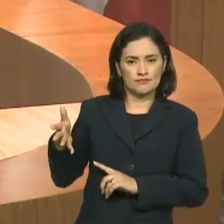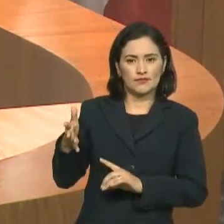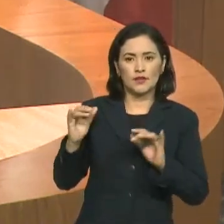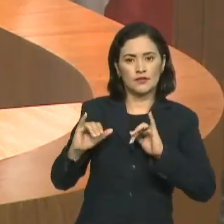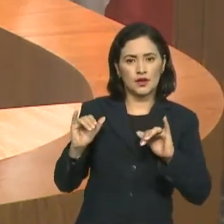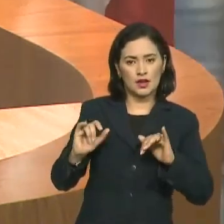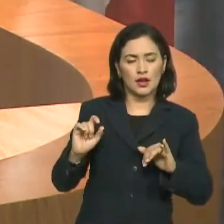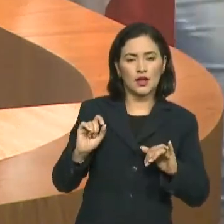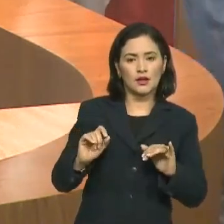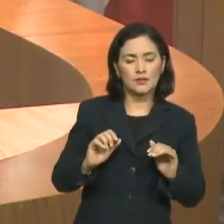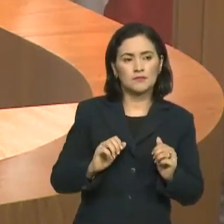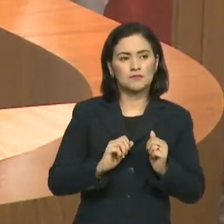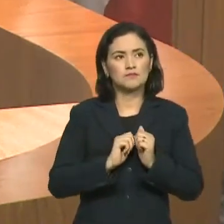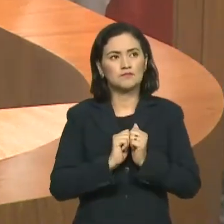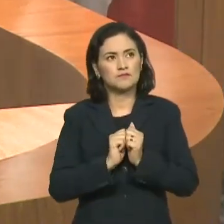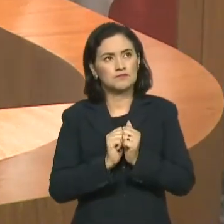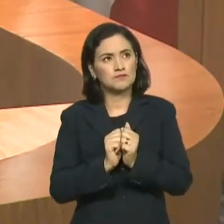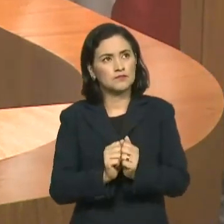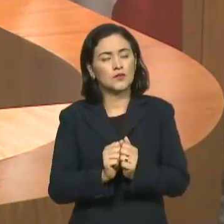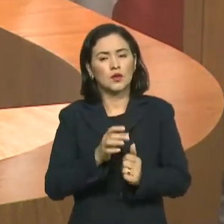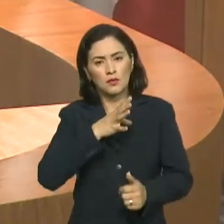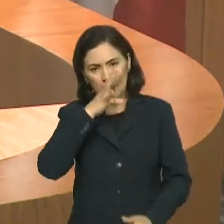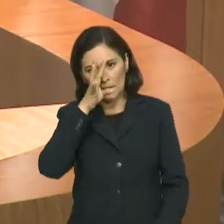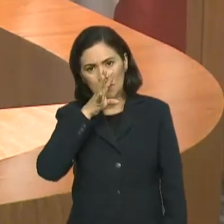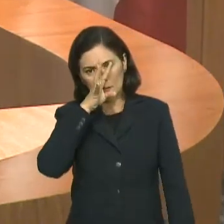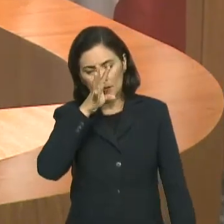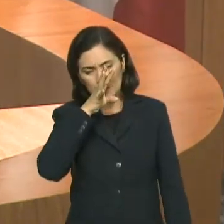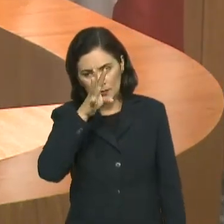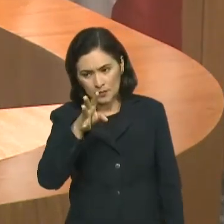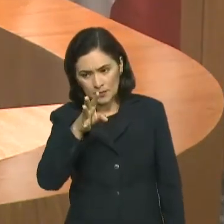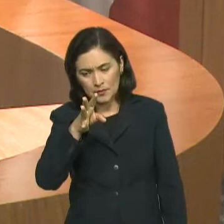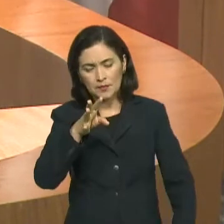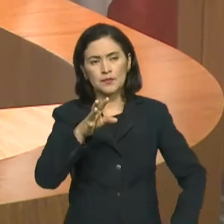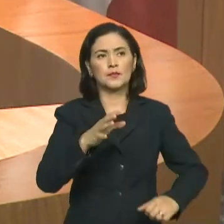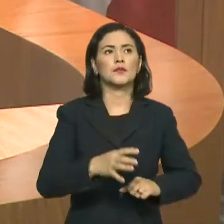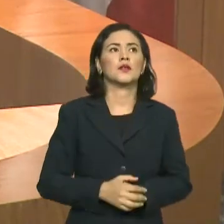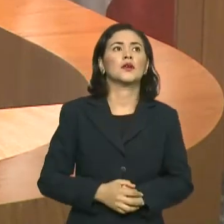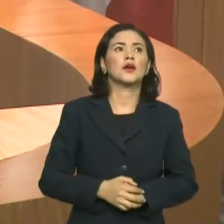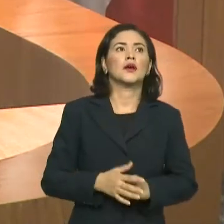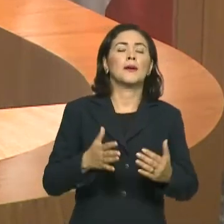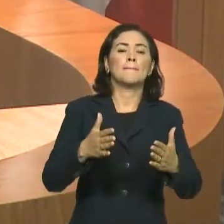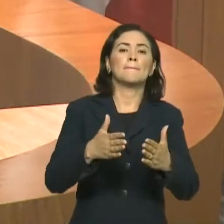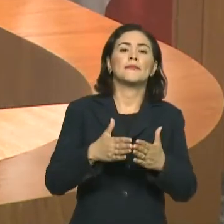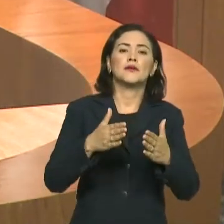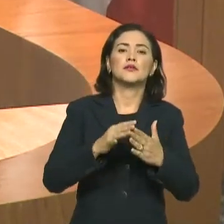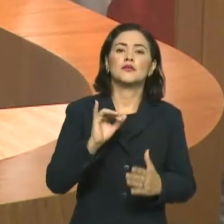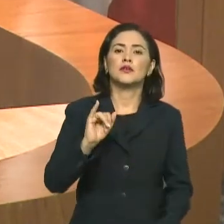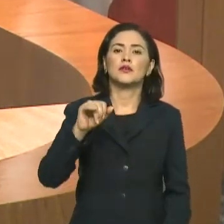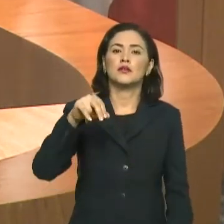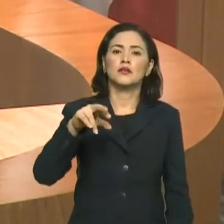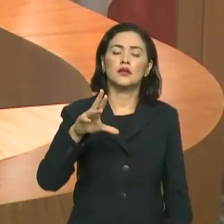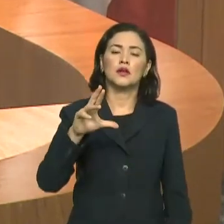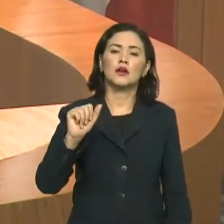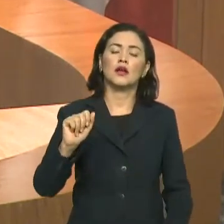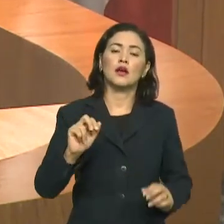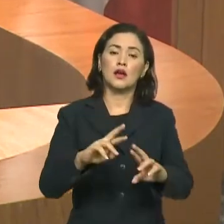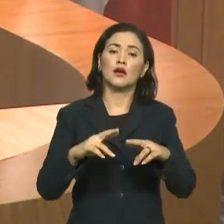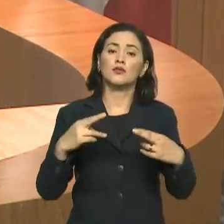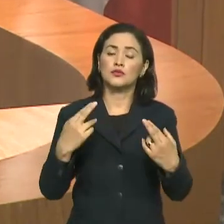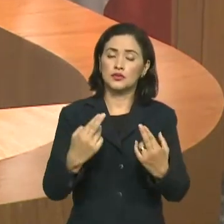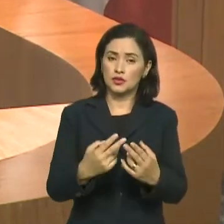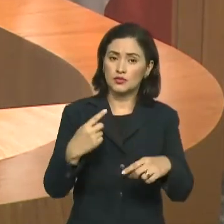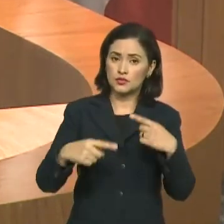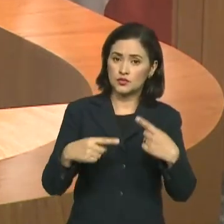do acompanhamento que fiz, estamos acionando o INCRA, solicitando uma audiência para discutir esse tema junto